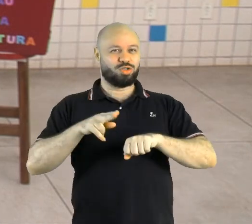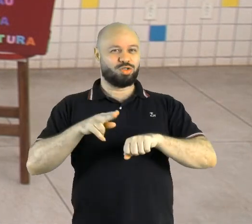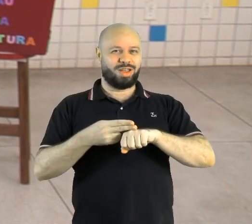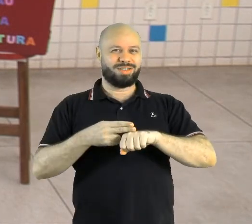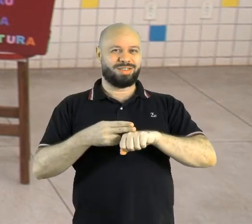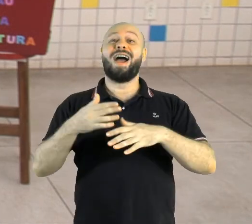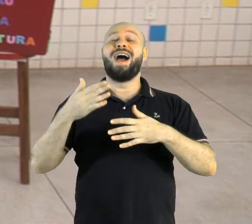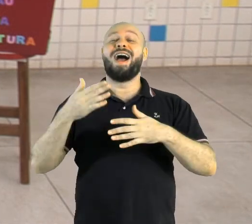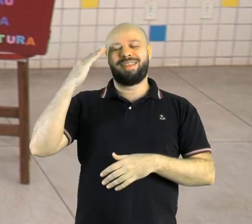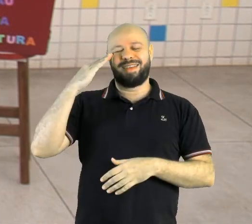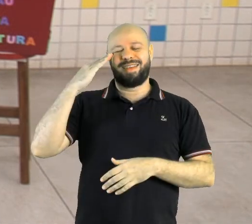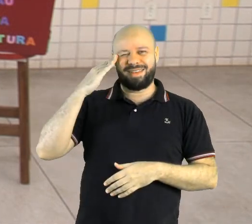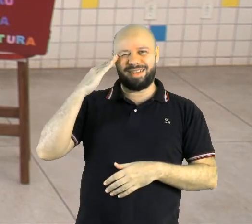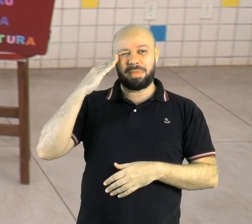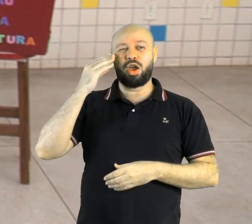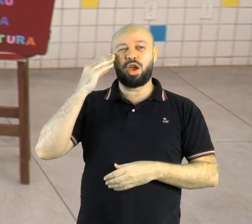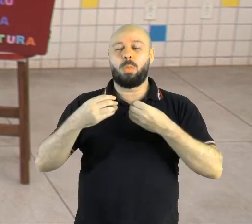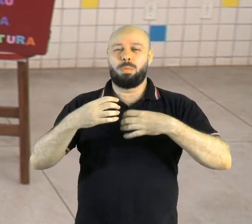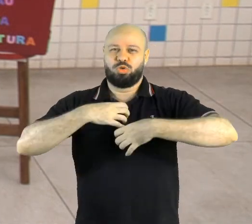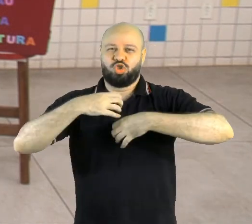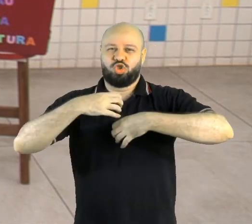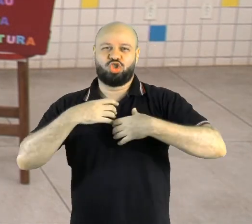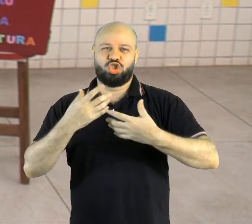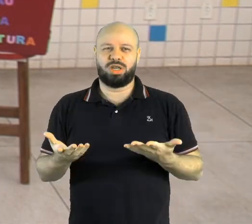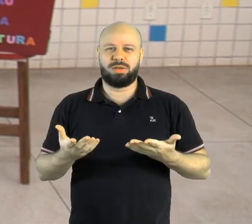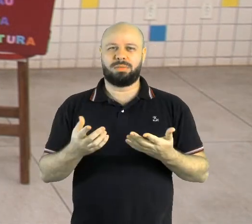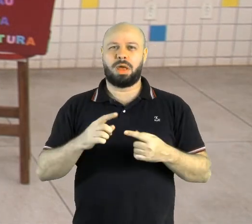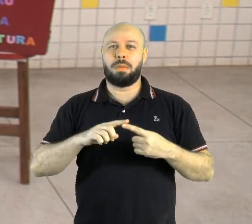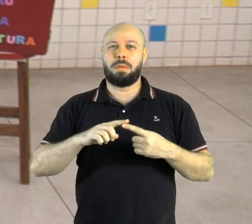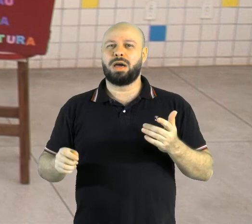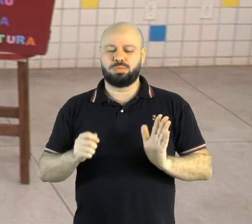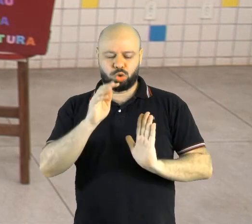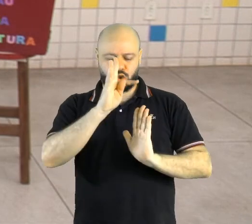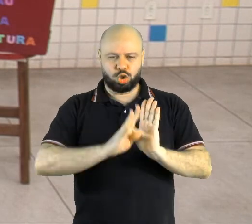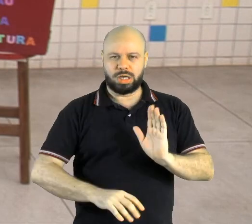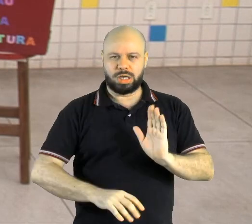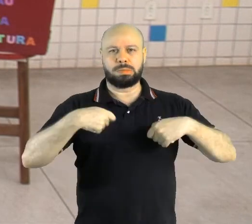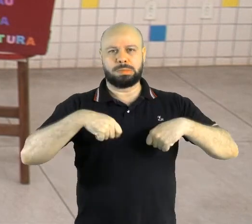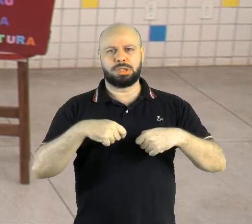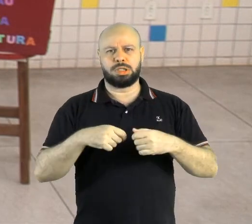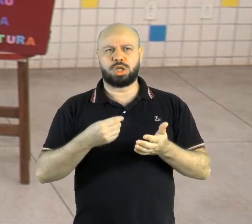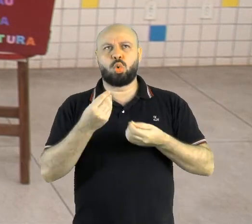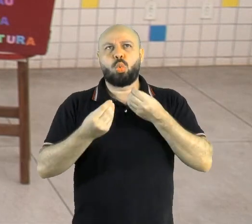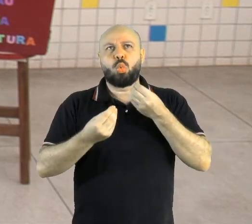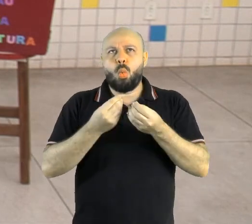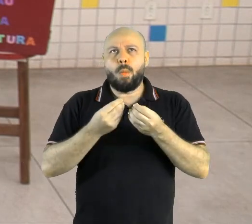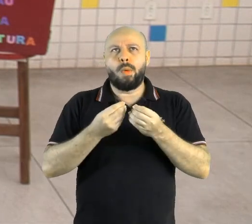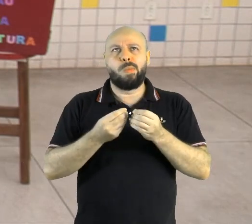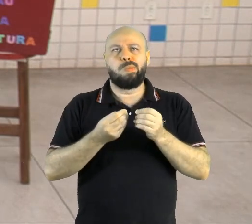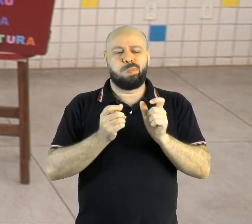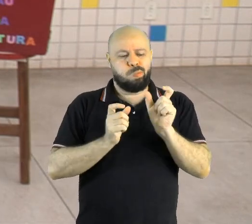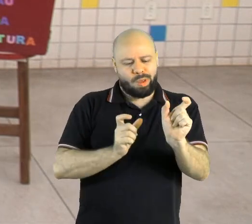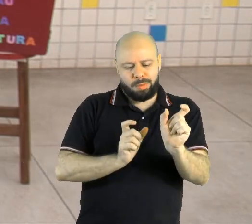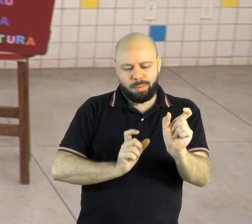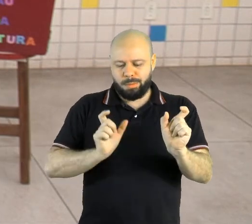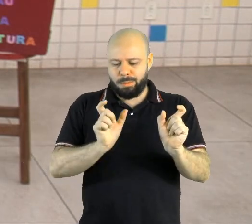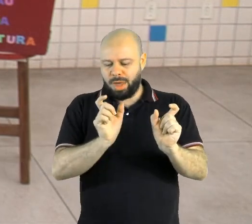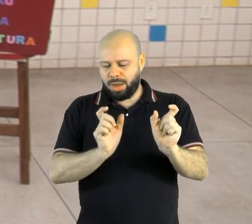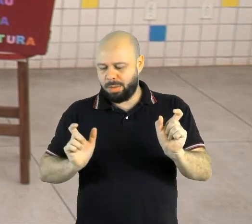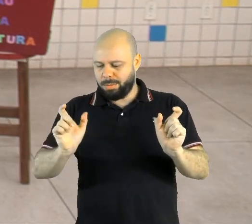aí vai entonando. Entenderam o que são palavras? São unidade de um texto e que precisam